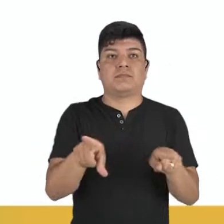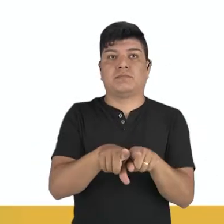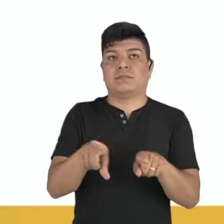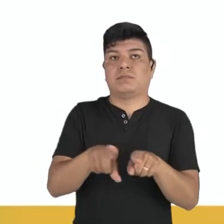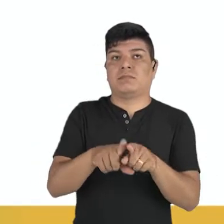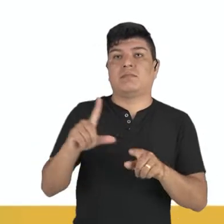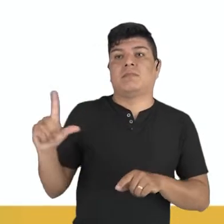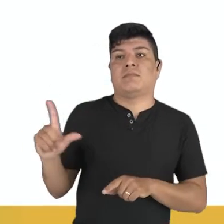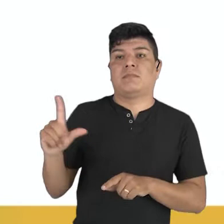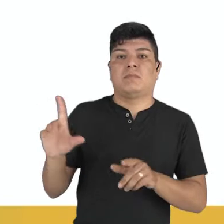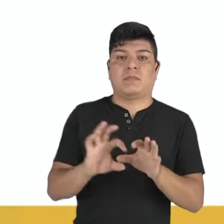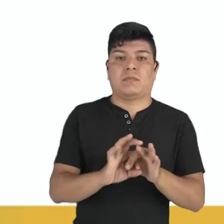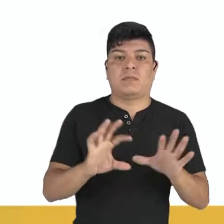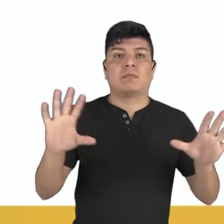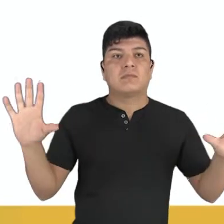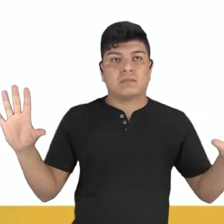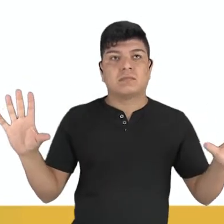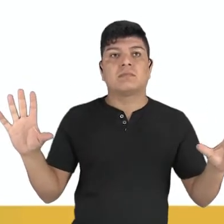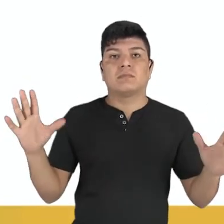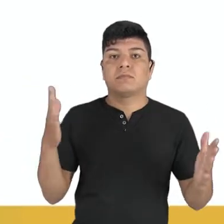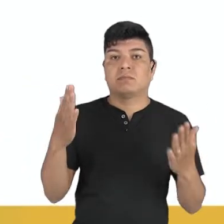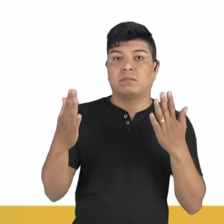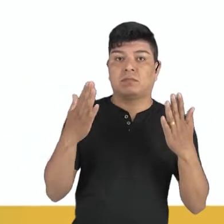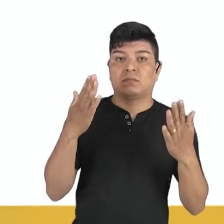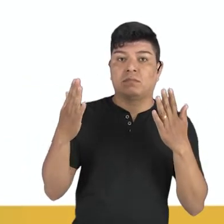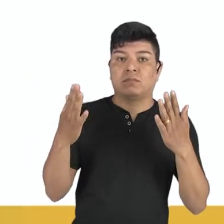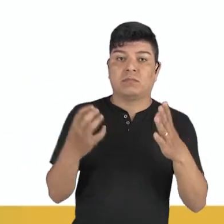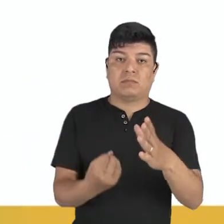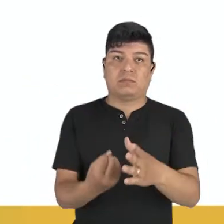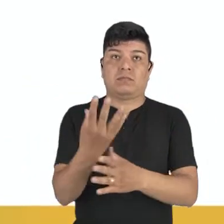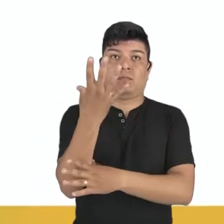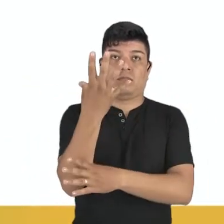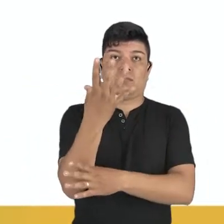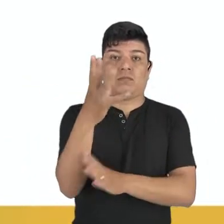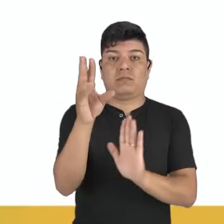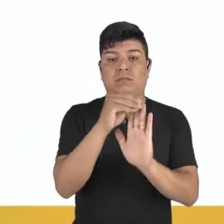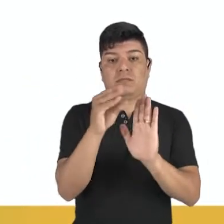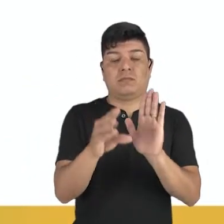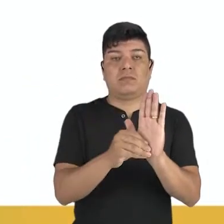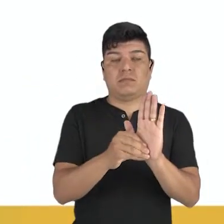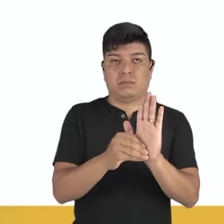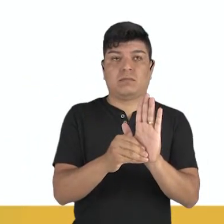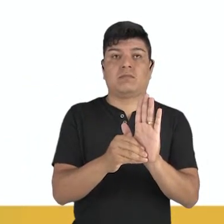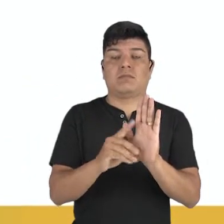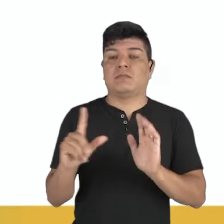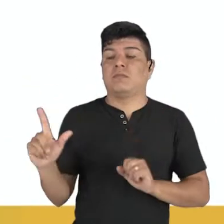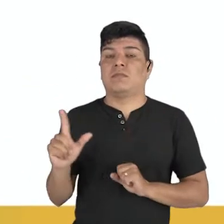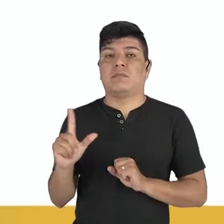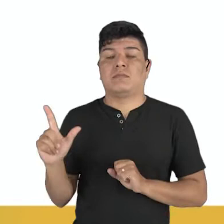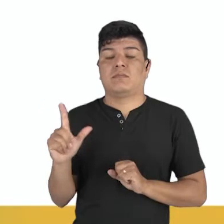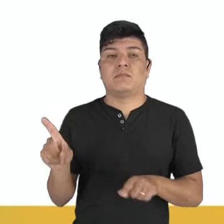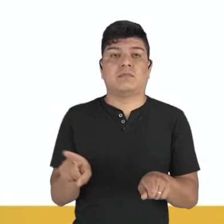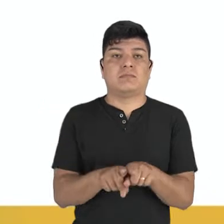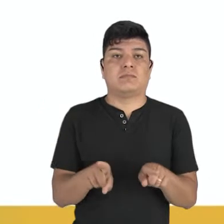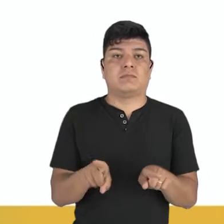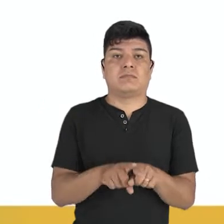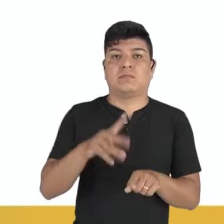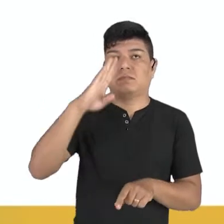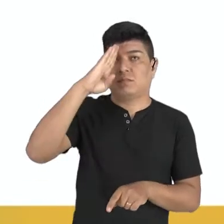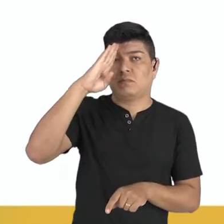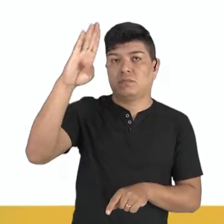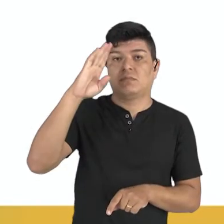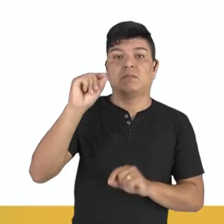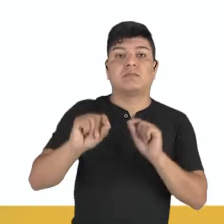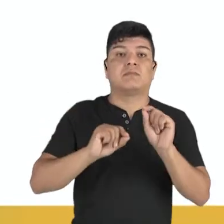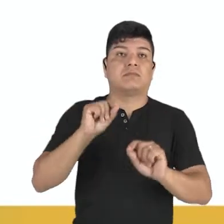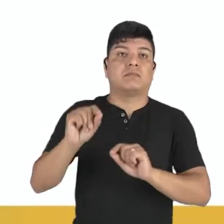também na literatura uma liberdade da relação entre a criação e o conteúdo e a literatura também tem como principal